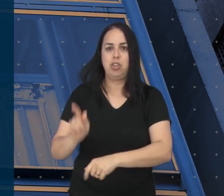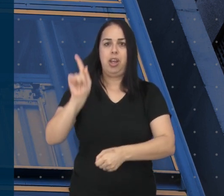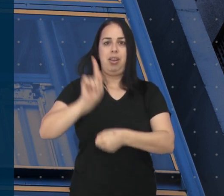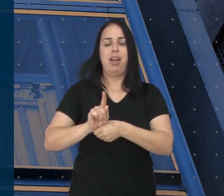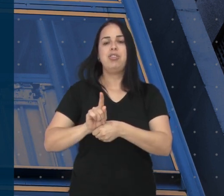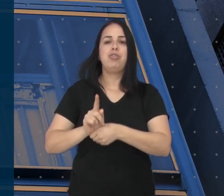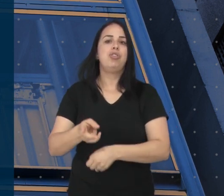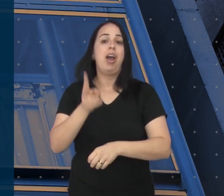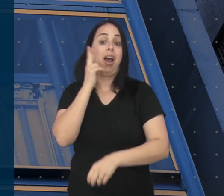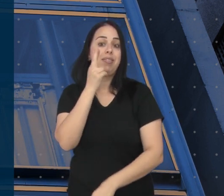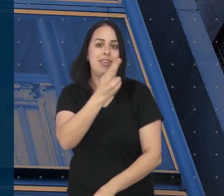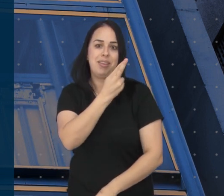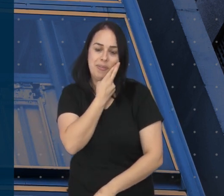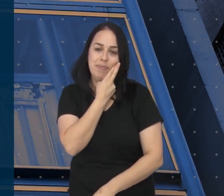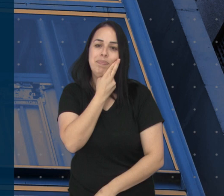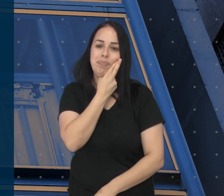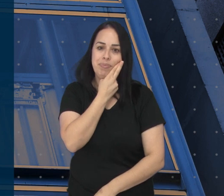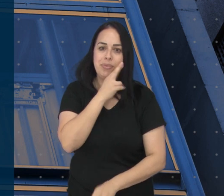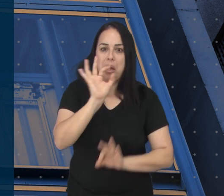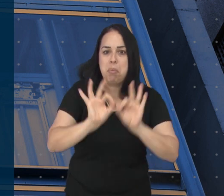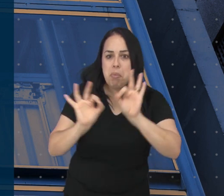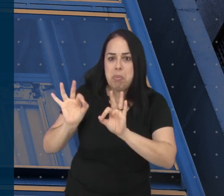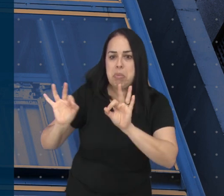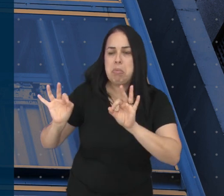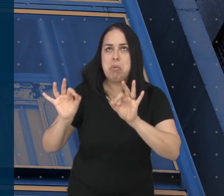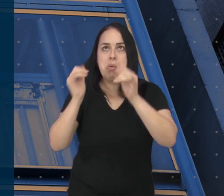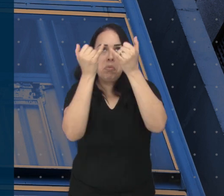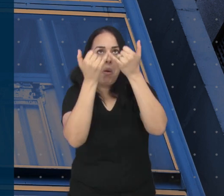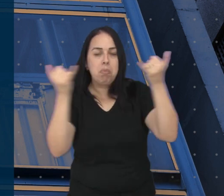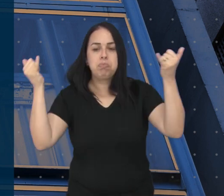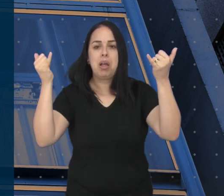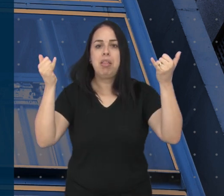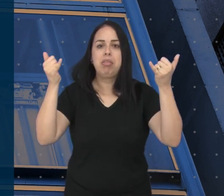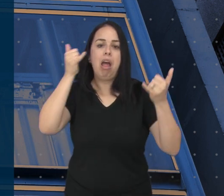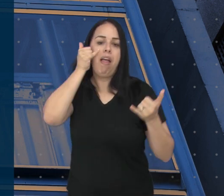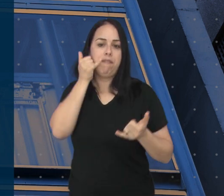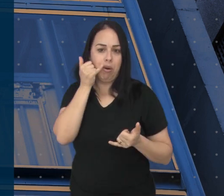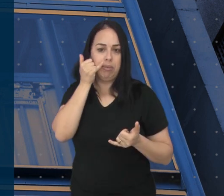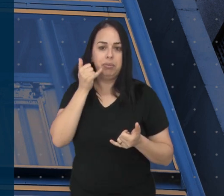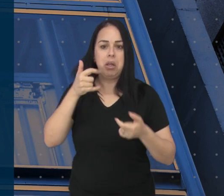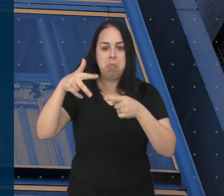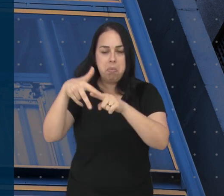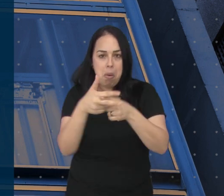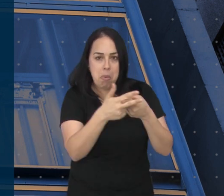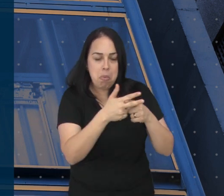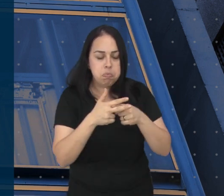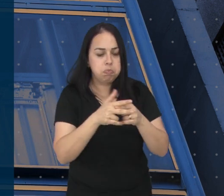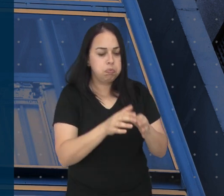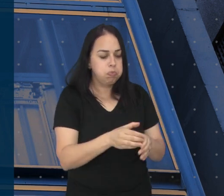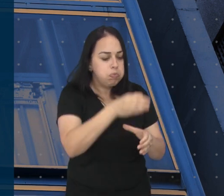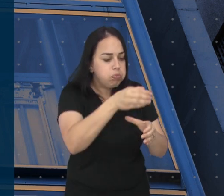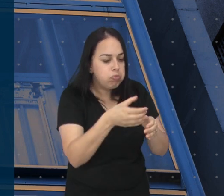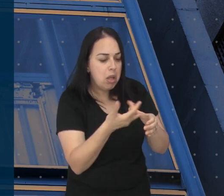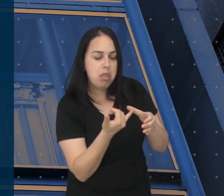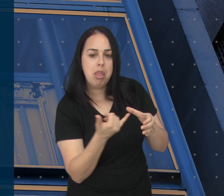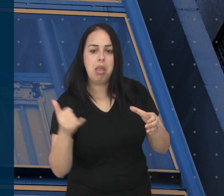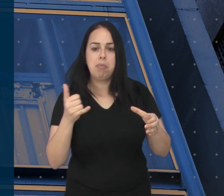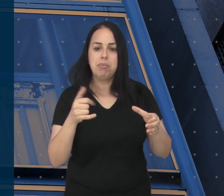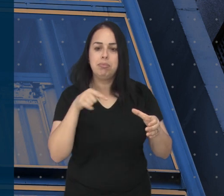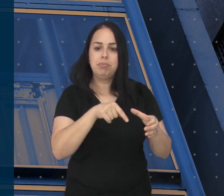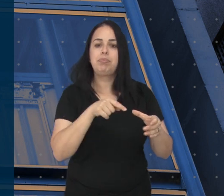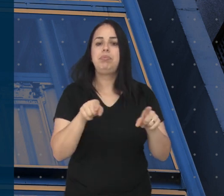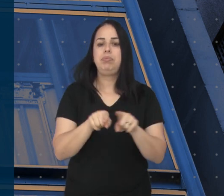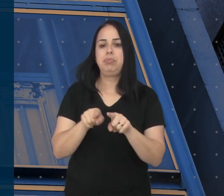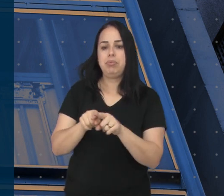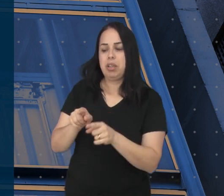gerente de restaurante, gesseiro, instalador reparador de linhas telefônicas, mecânico de manutenção de bombas,